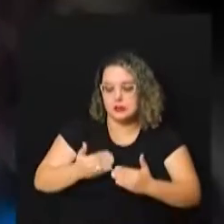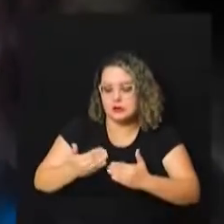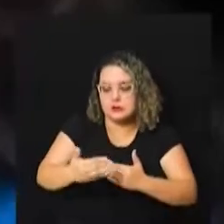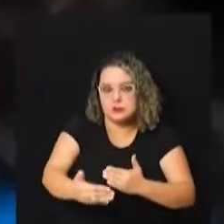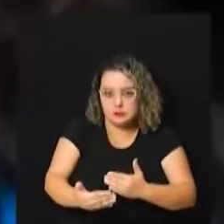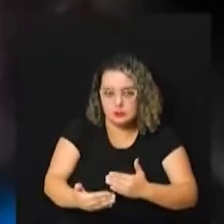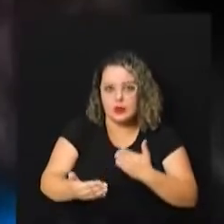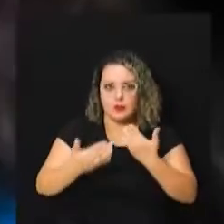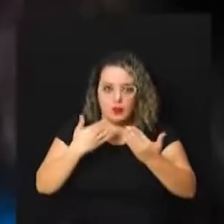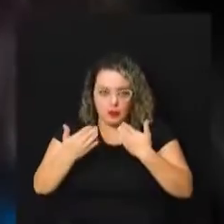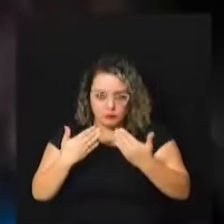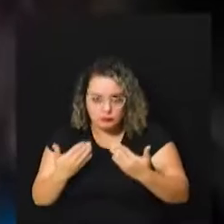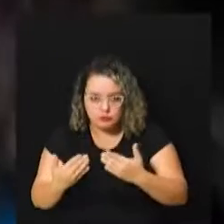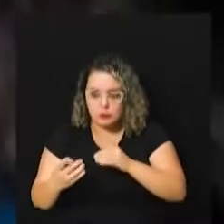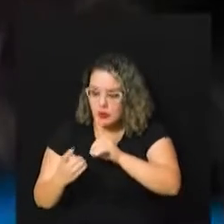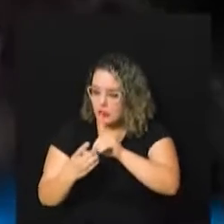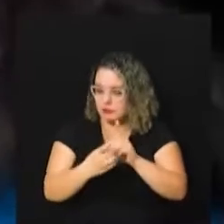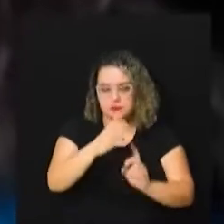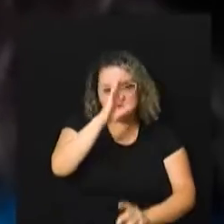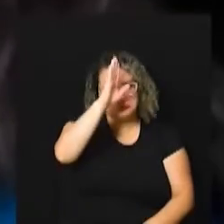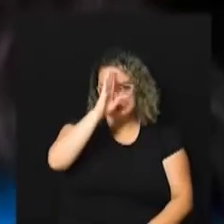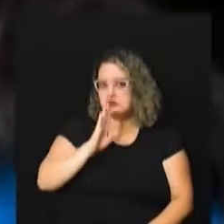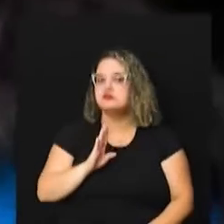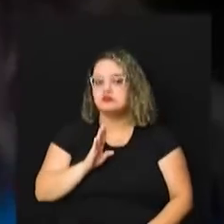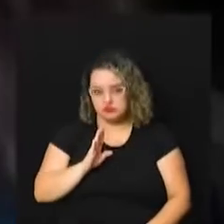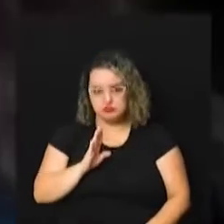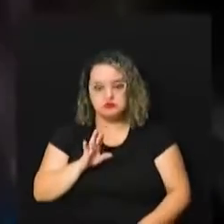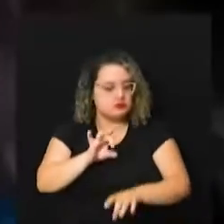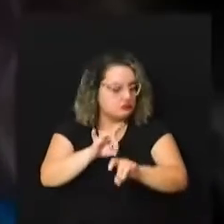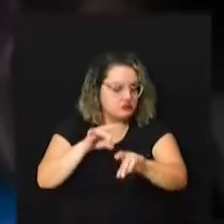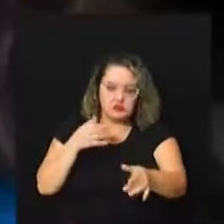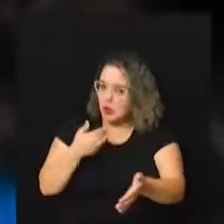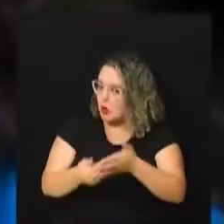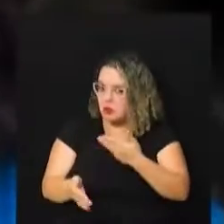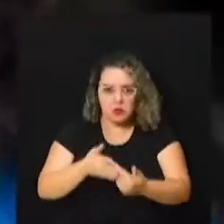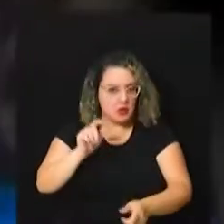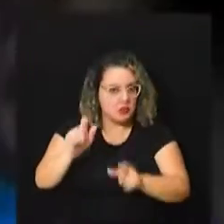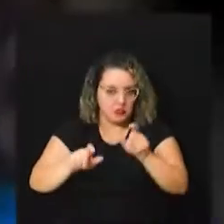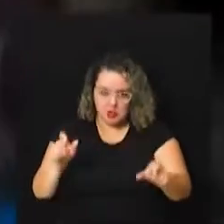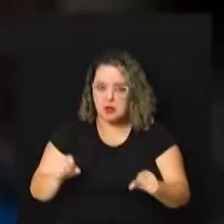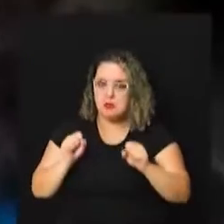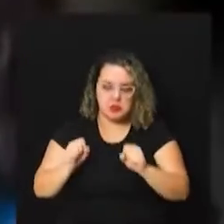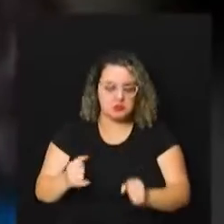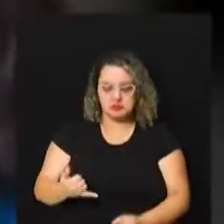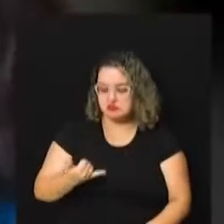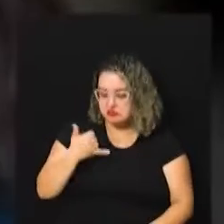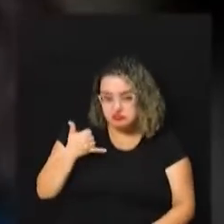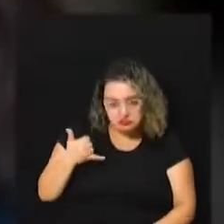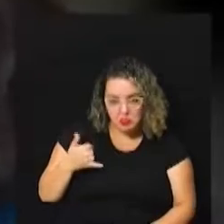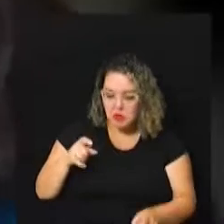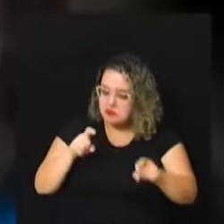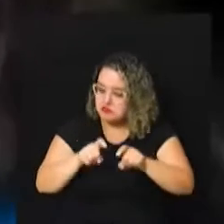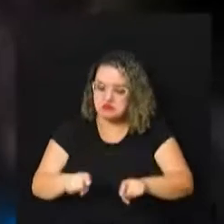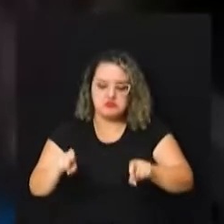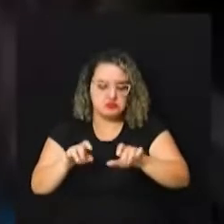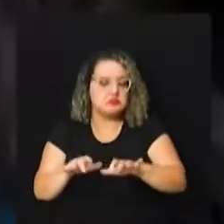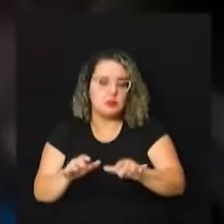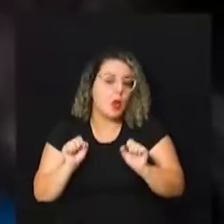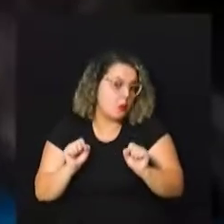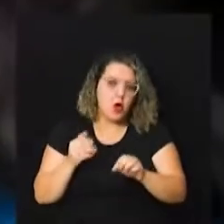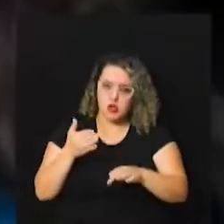chat, tá? Para profissionais, atendimento humano. Caso o usuário, que no caso é um adolescente ou um